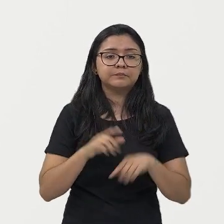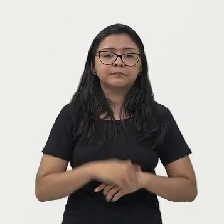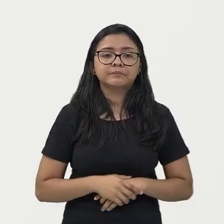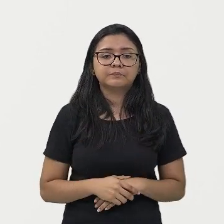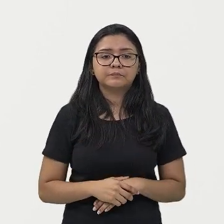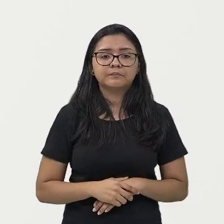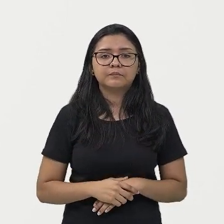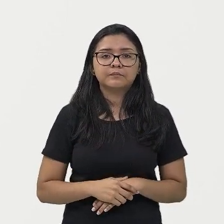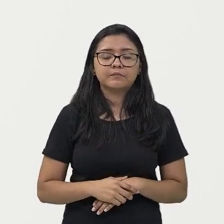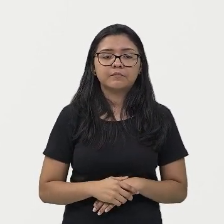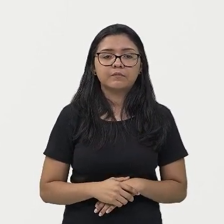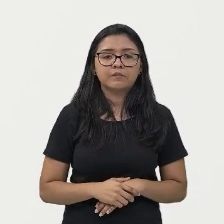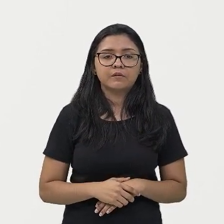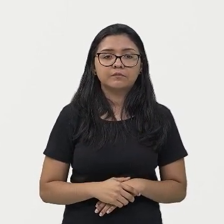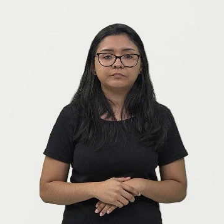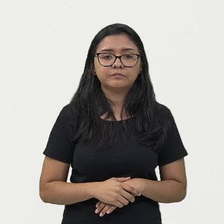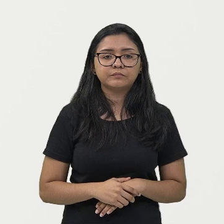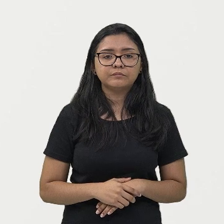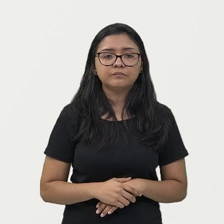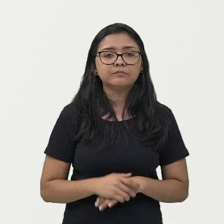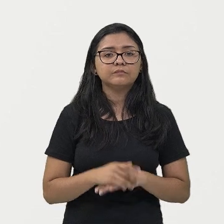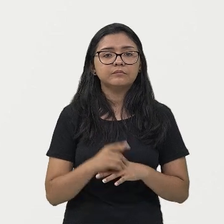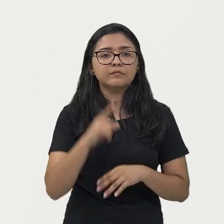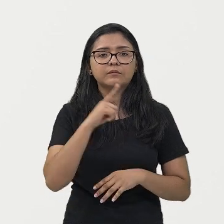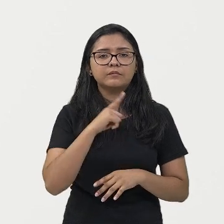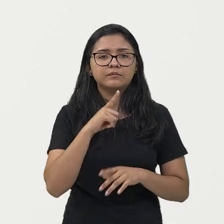ela tem